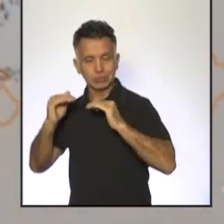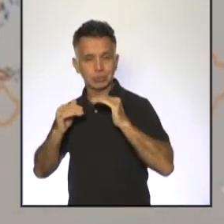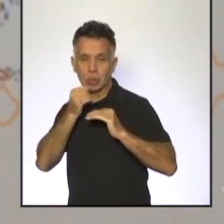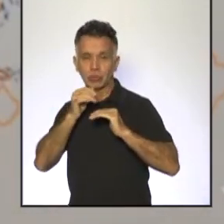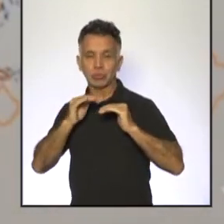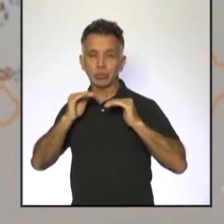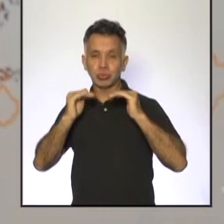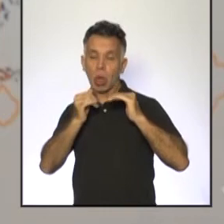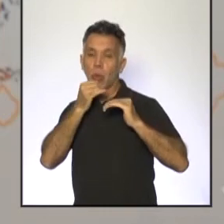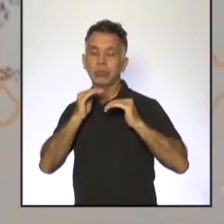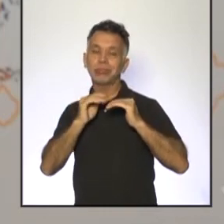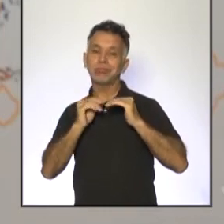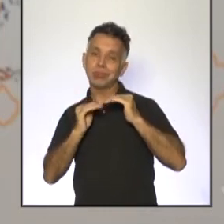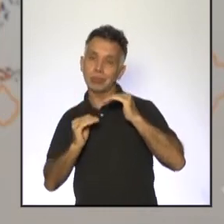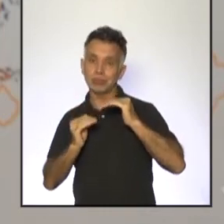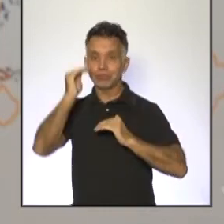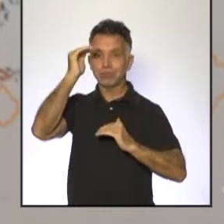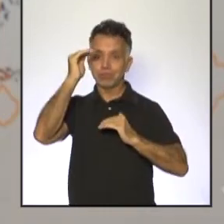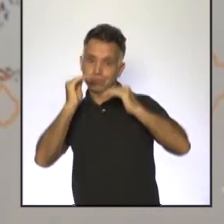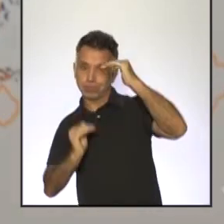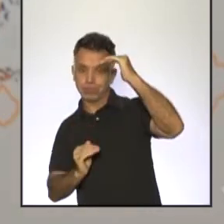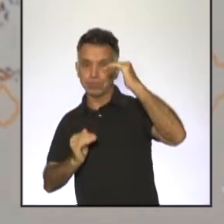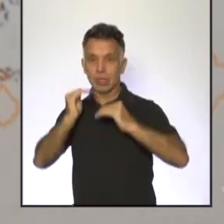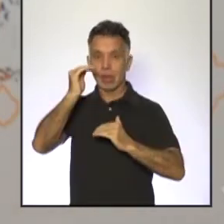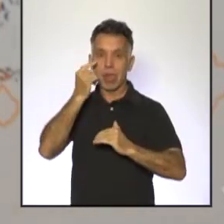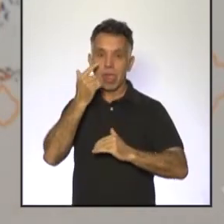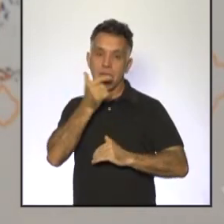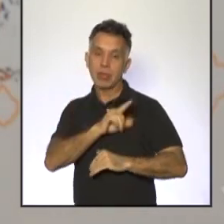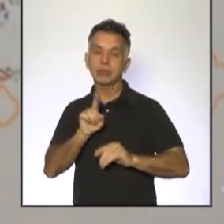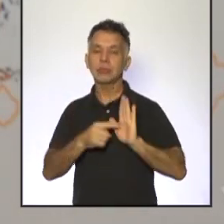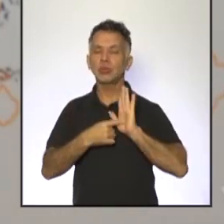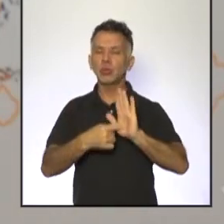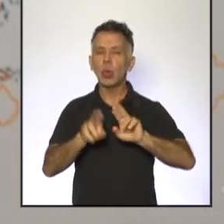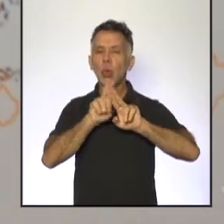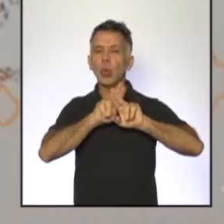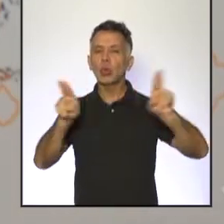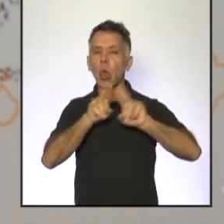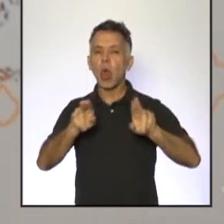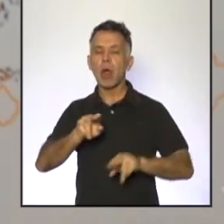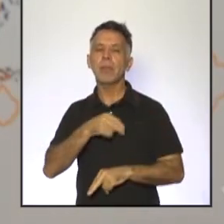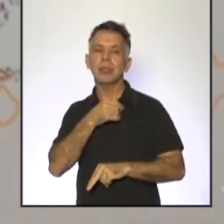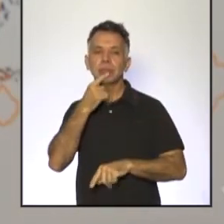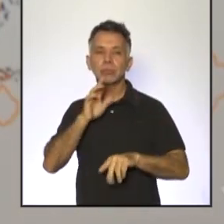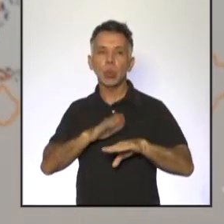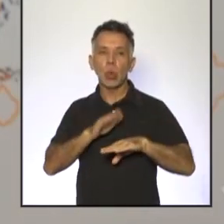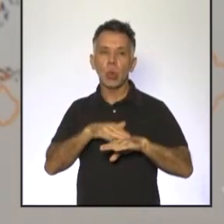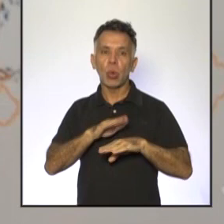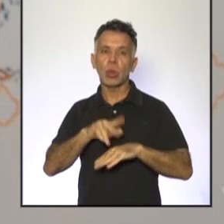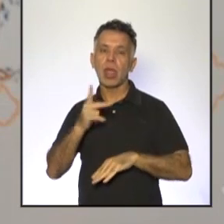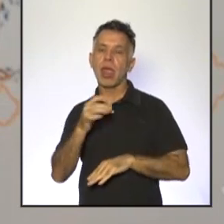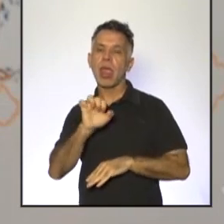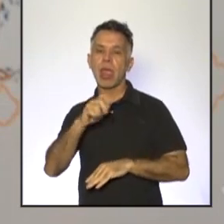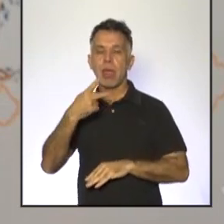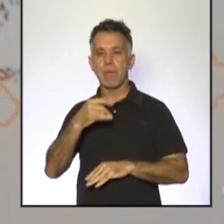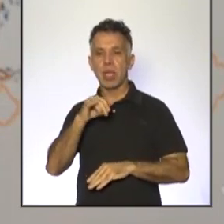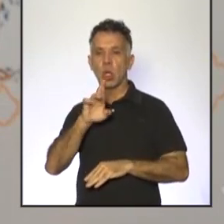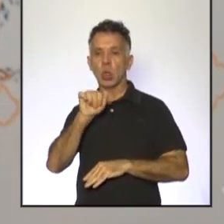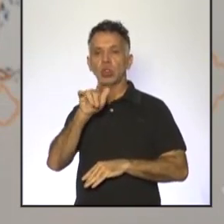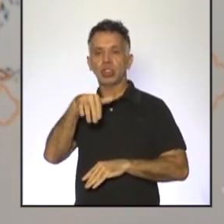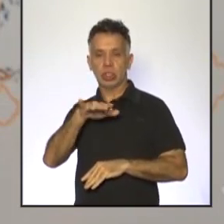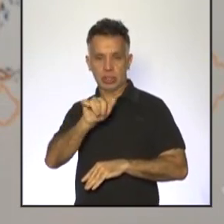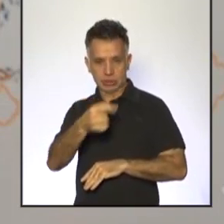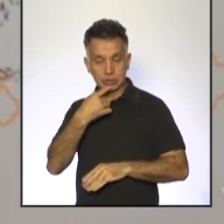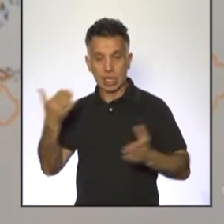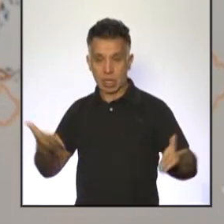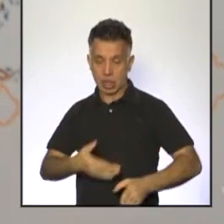vertical das placas tectônicas, que a gente conhece como epirogênese, também já trabalhado no encontro anterior. E nesse encontro